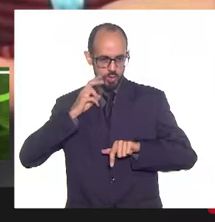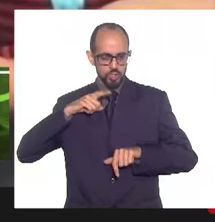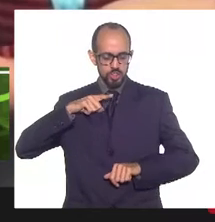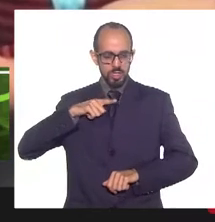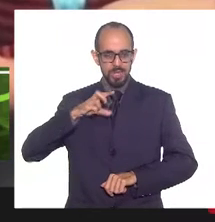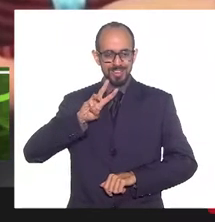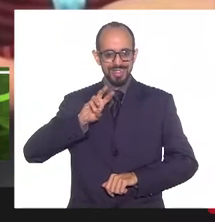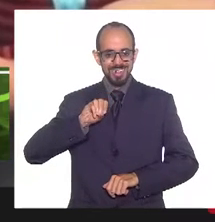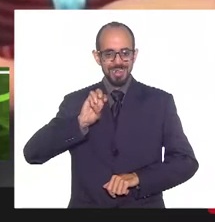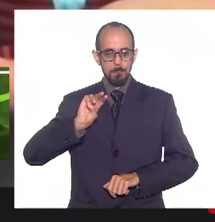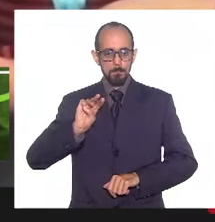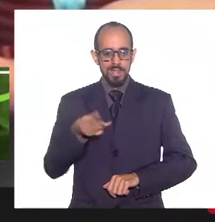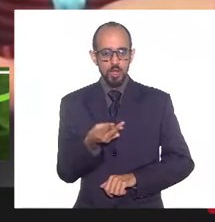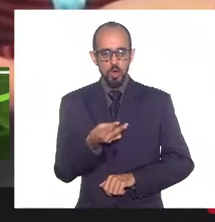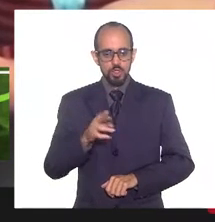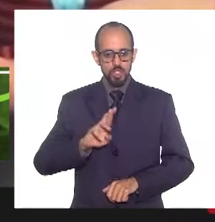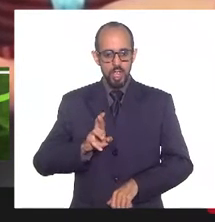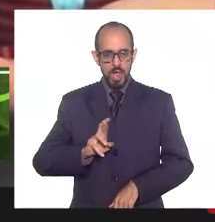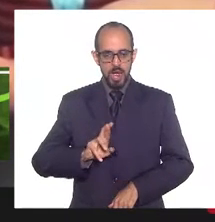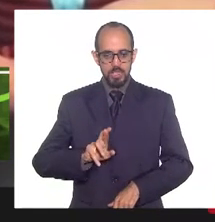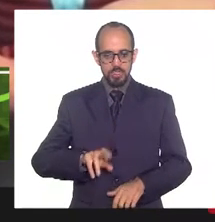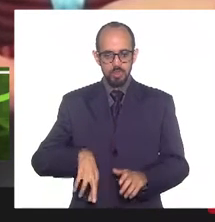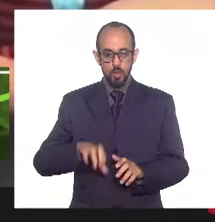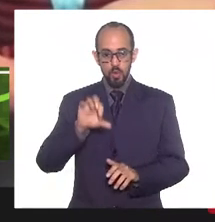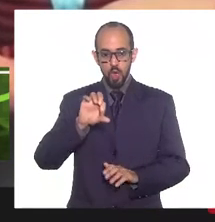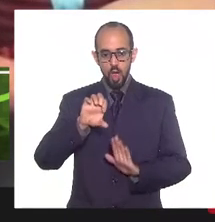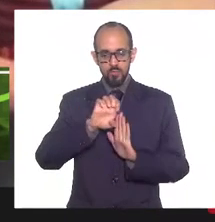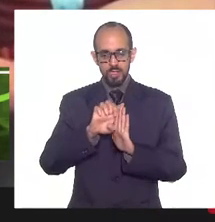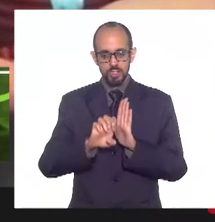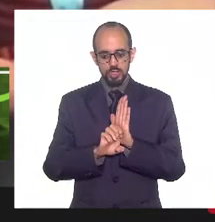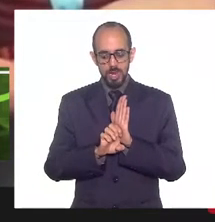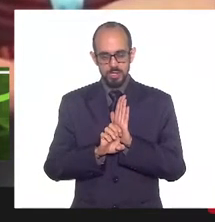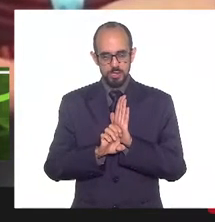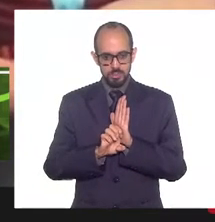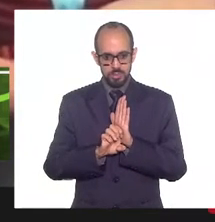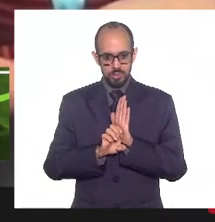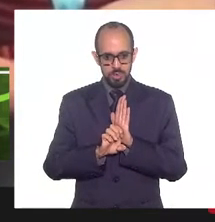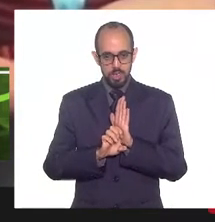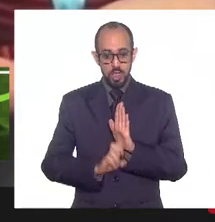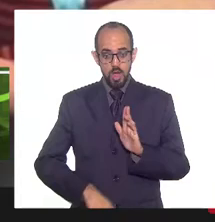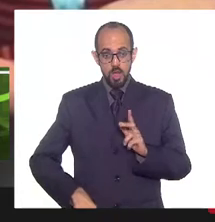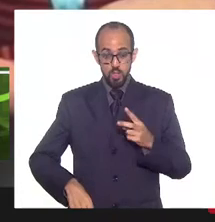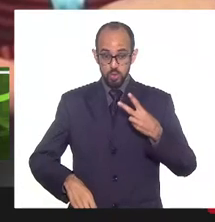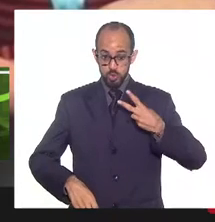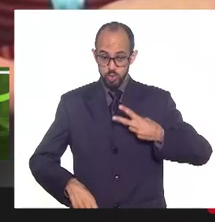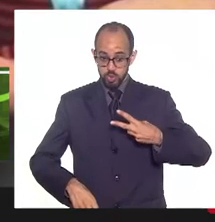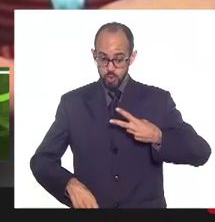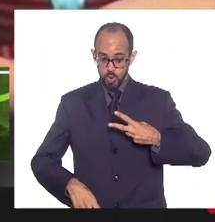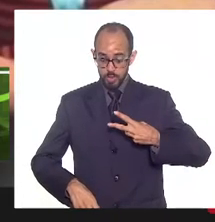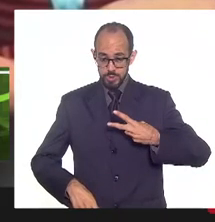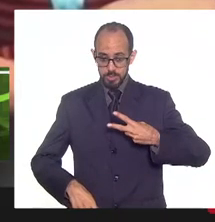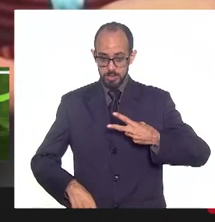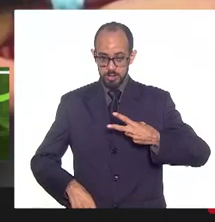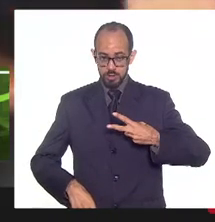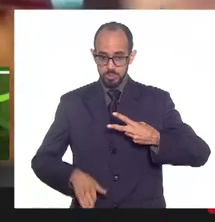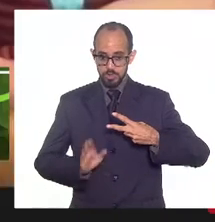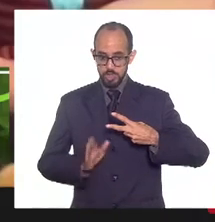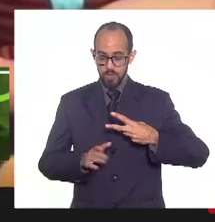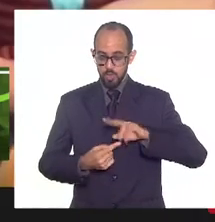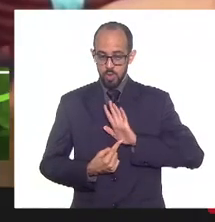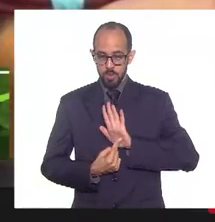reais através de nove editais dos nove editais dois editais já foram